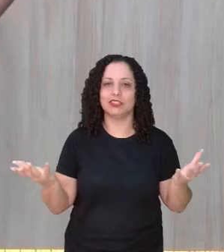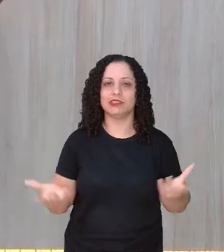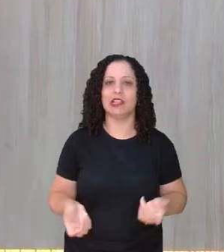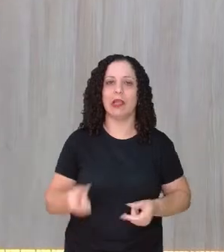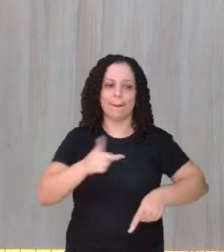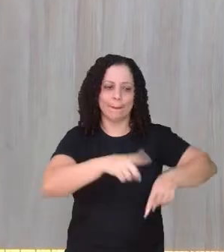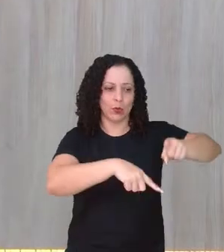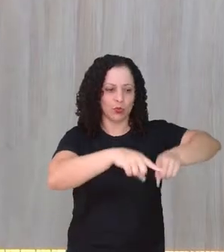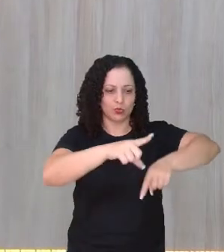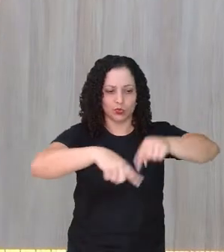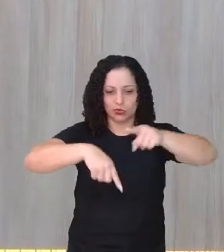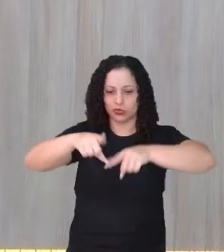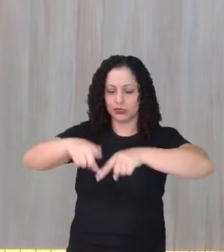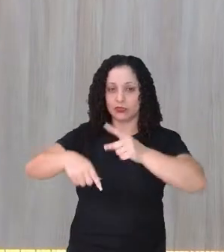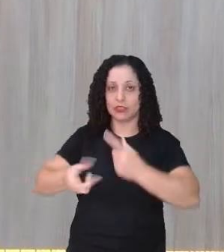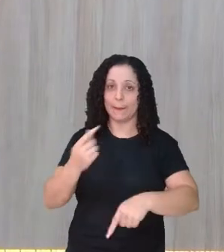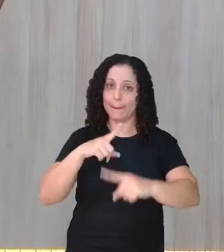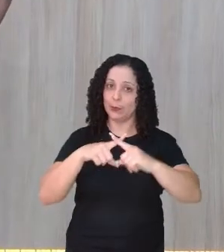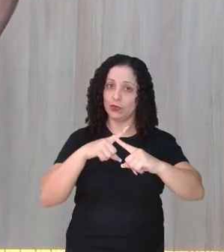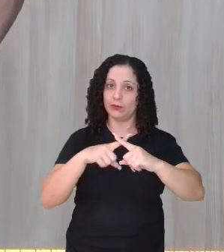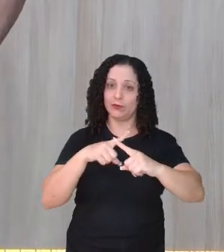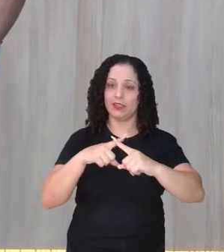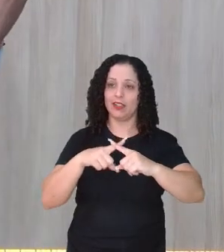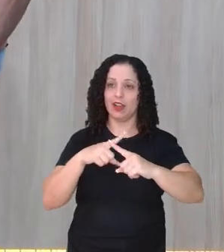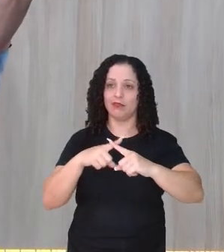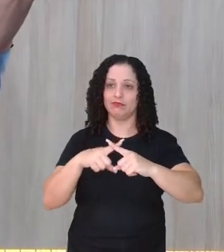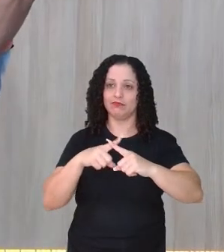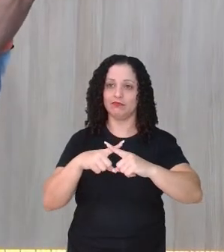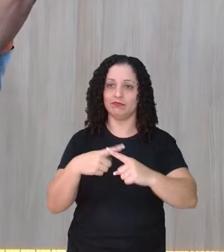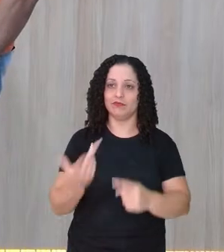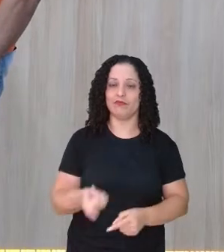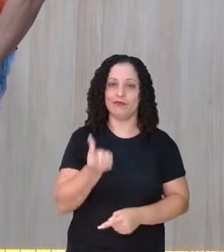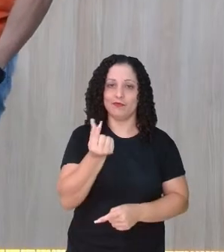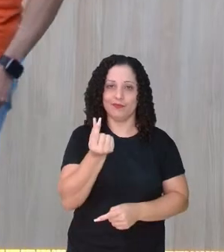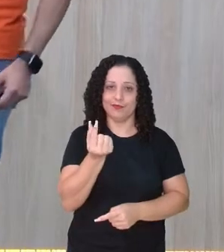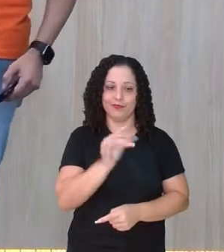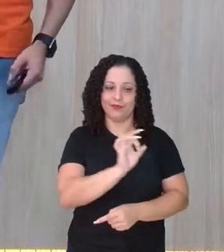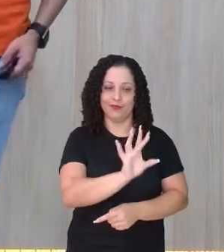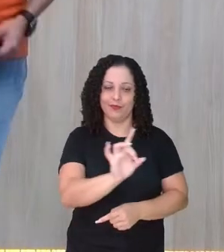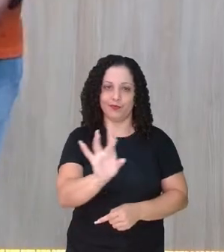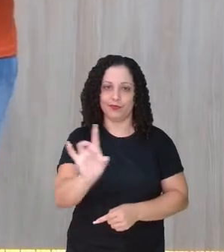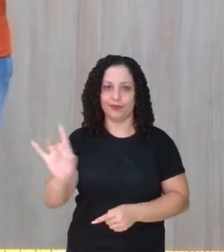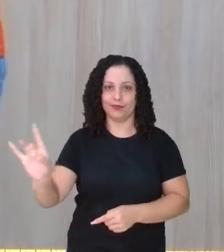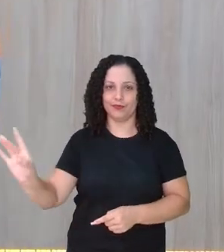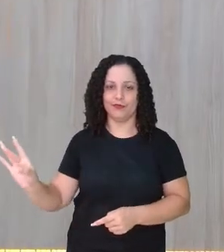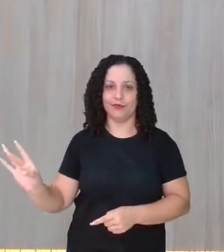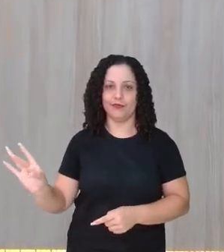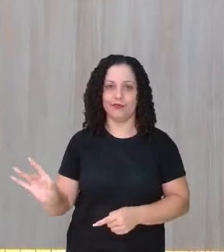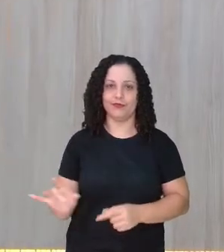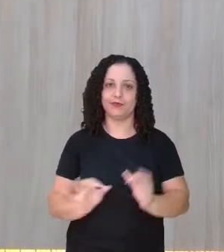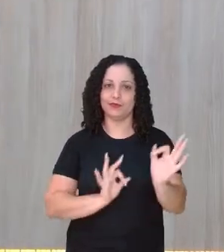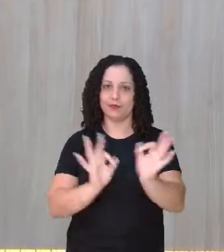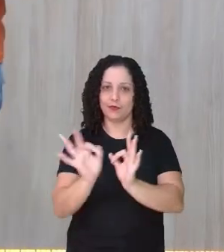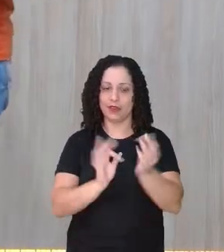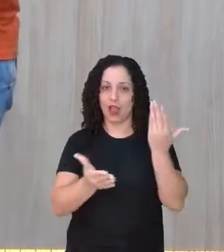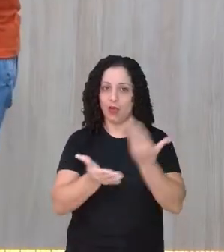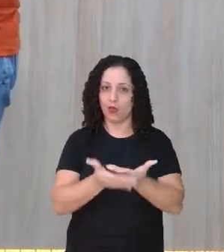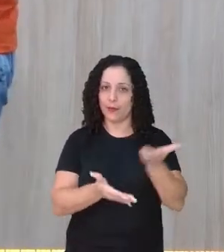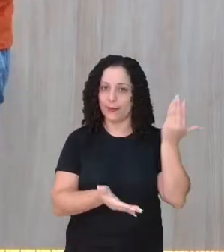alguns itens e a gente multiplica esses valores por o preço de cada um. Então a gente montou na aula passada